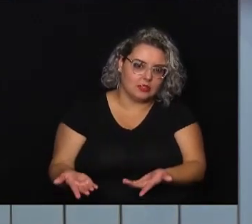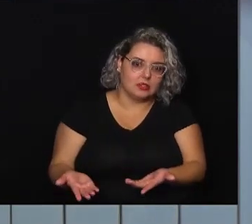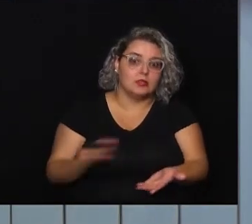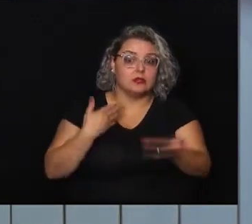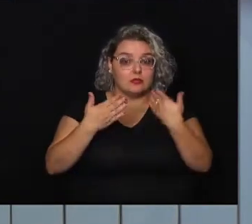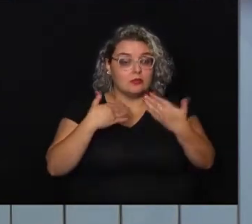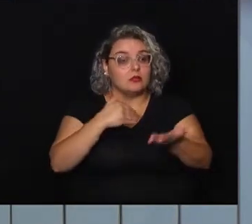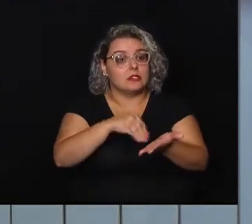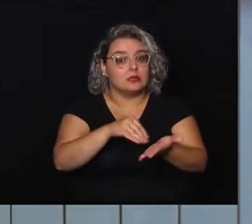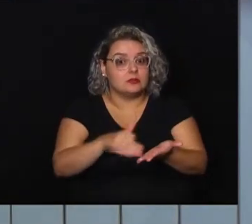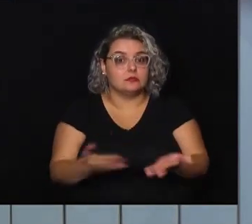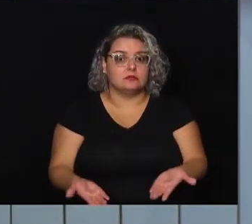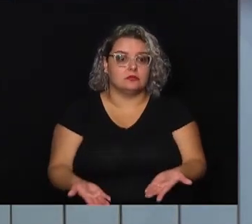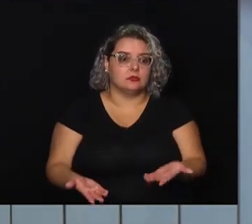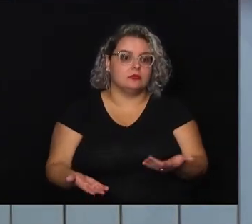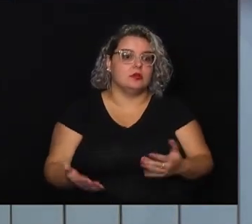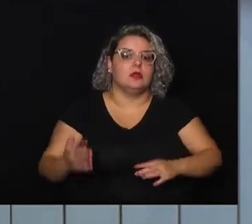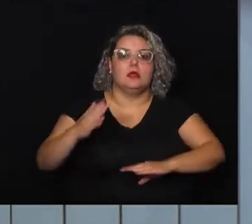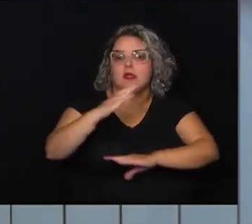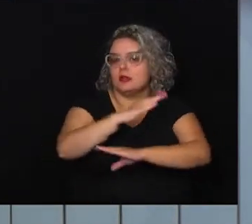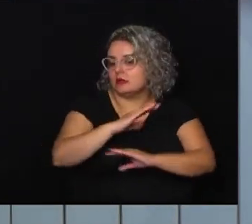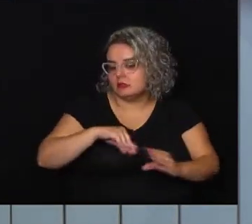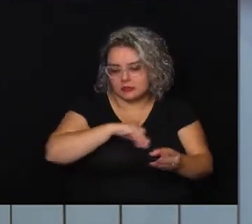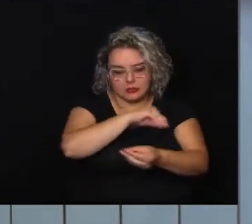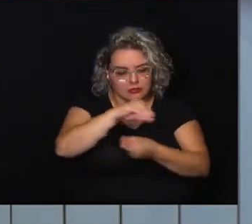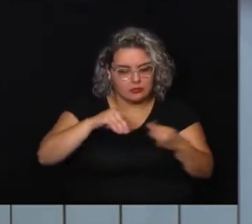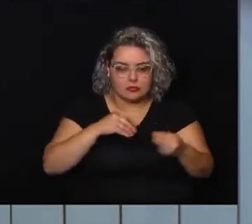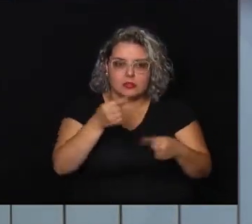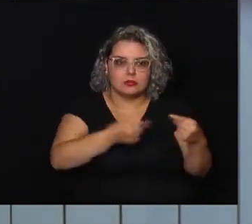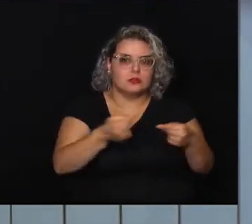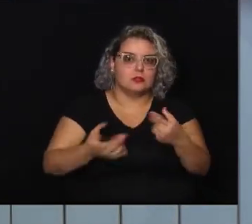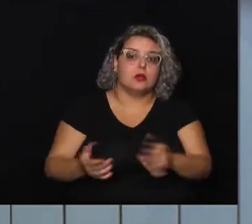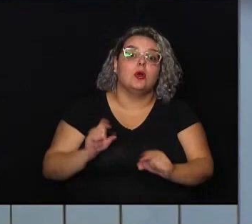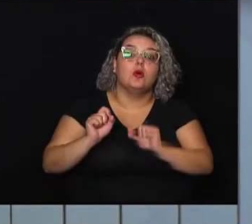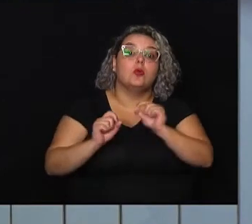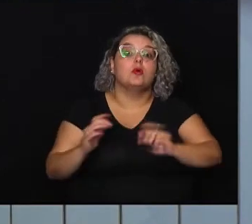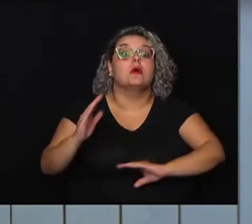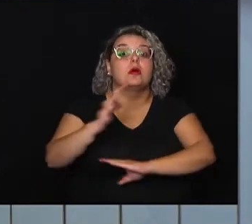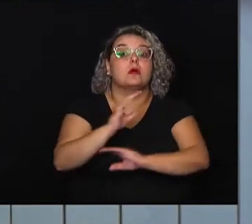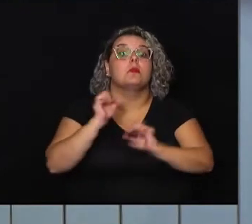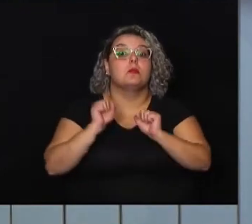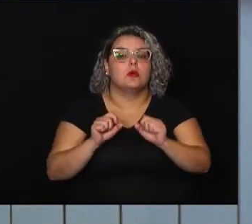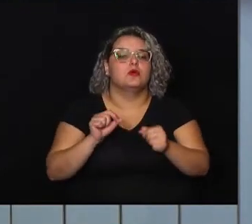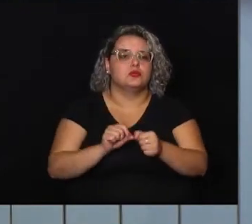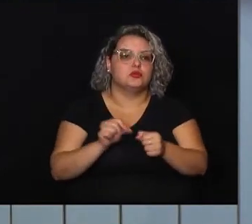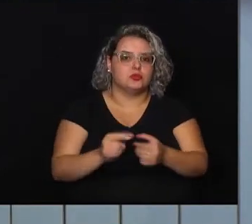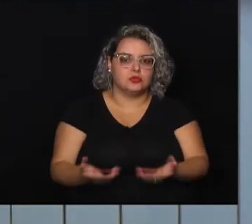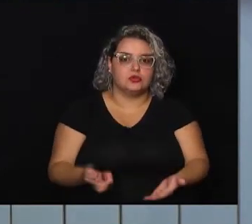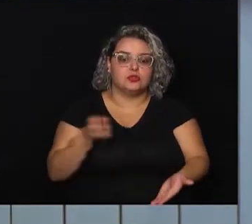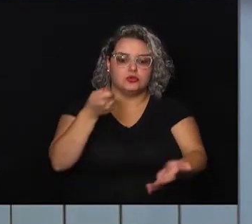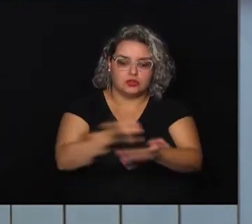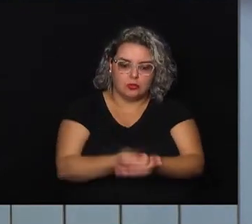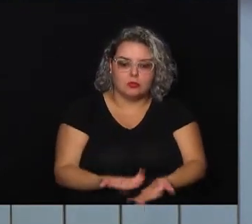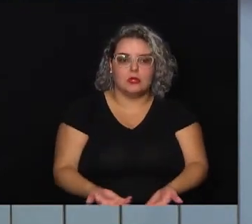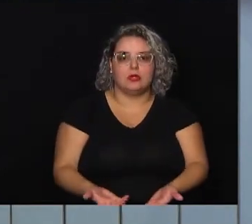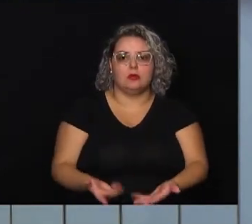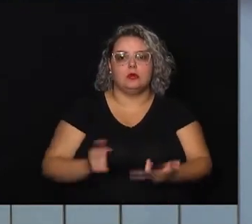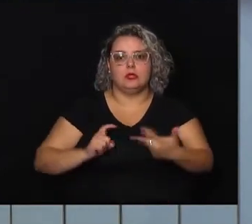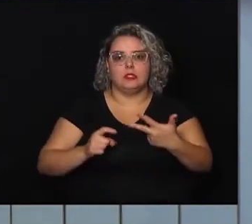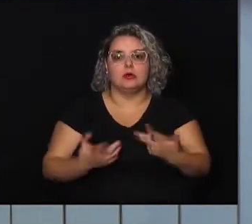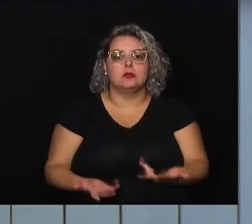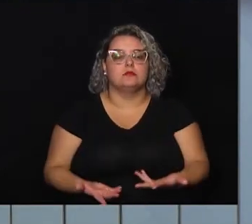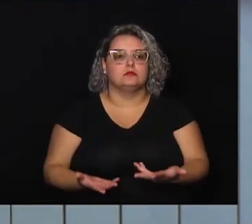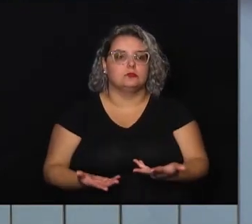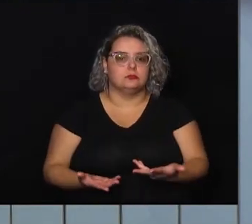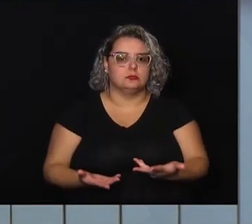também, certamente, a Câmara vai estar envolvida no debate. O que a Câmara pode fazer, além de cobrar o Executivo, é